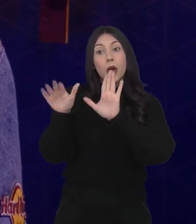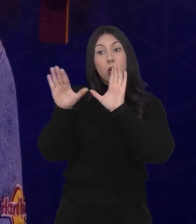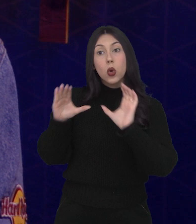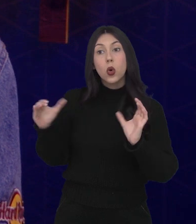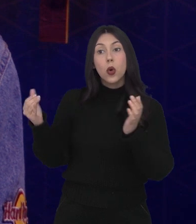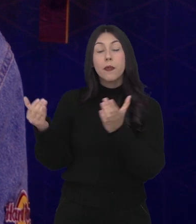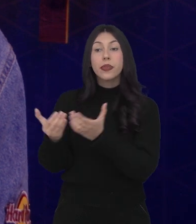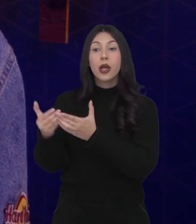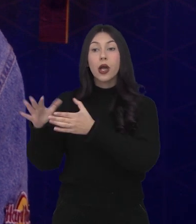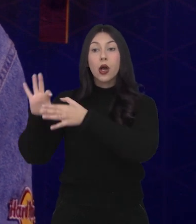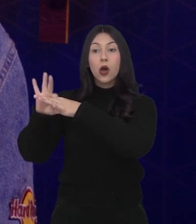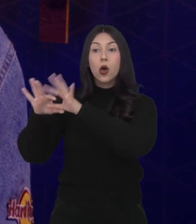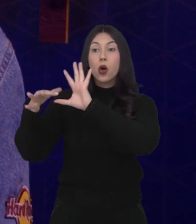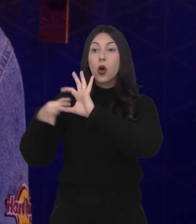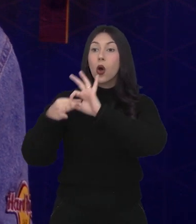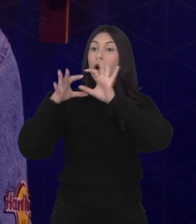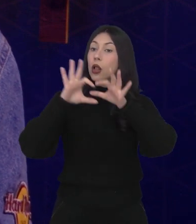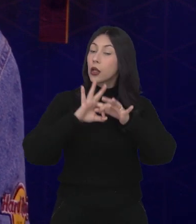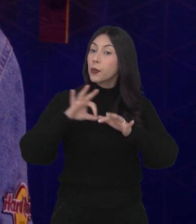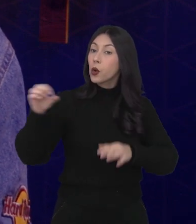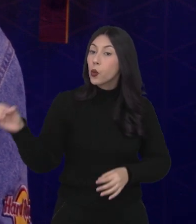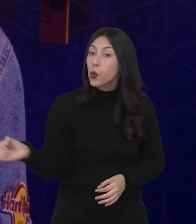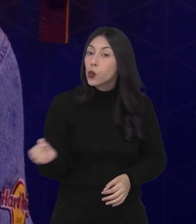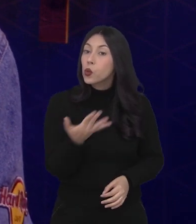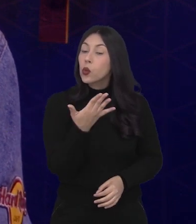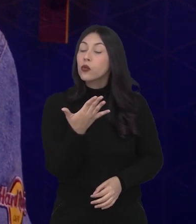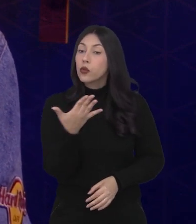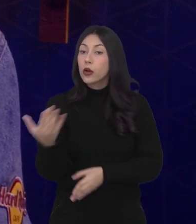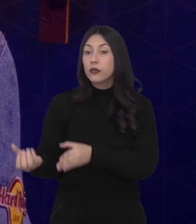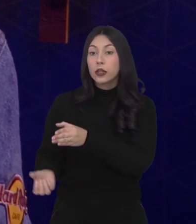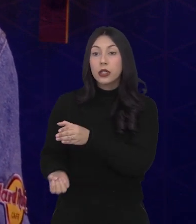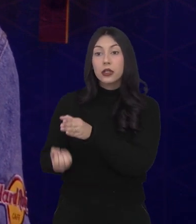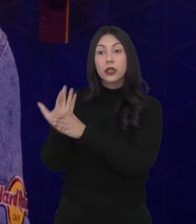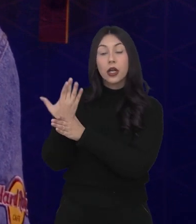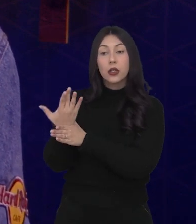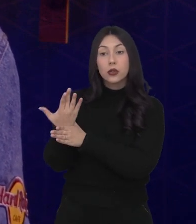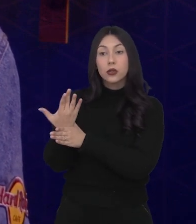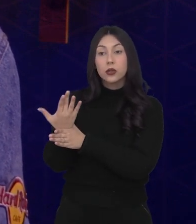primeiro Comitê Olímpico das Olimpíadas Modernas foi criado em